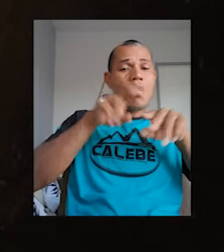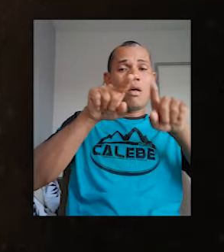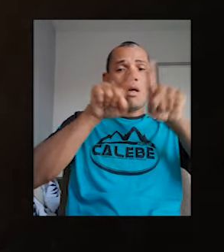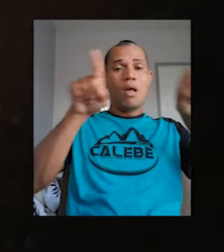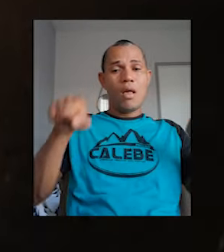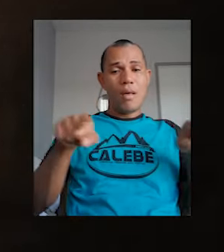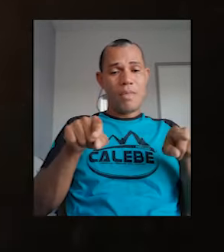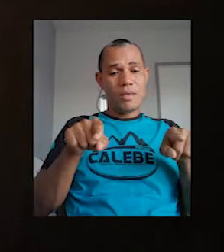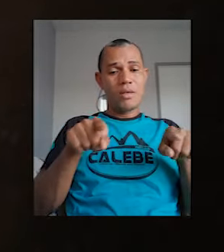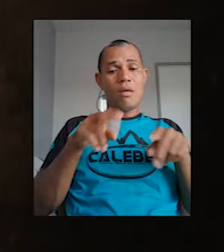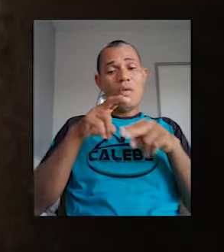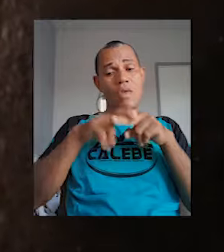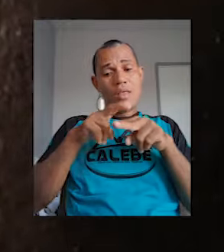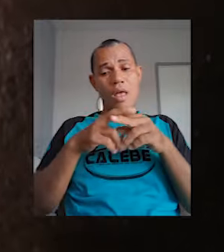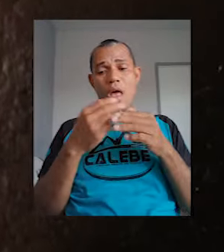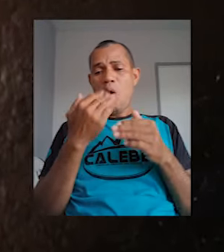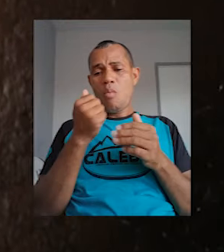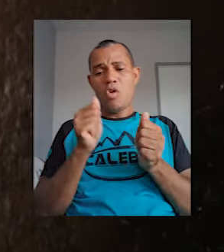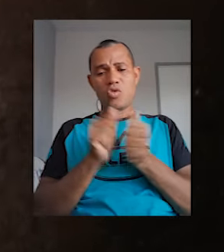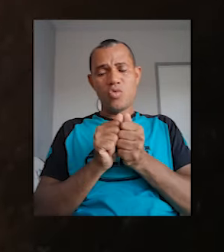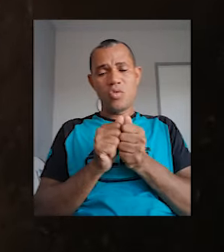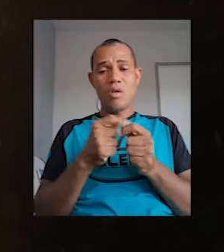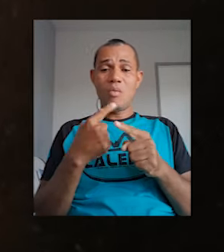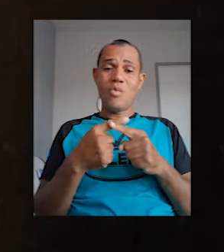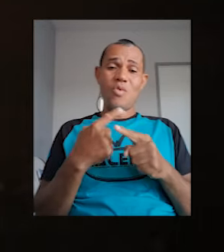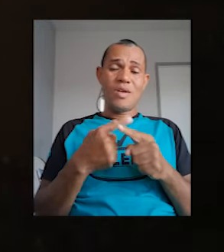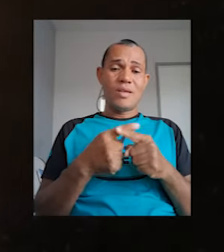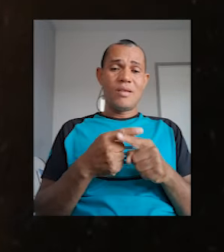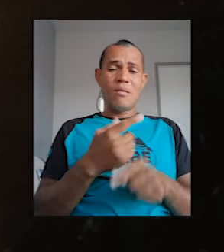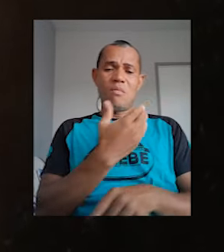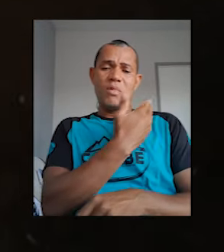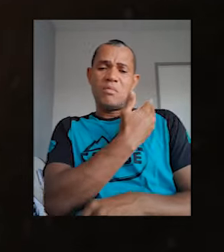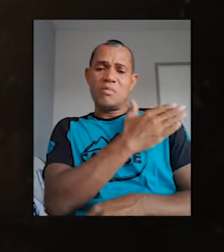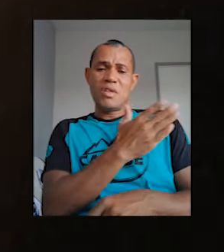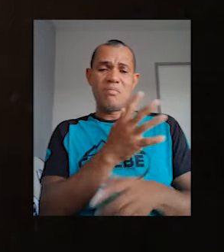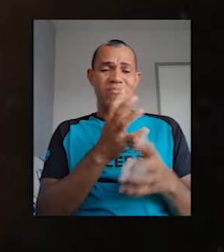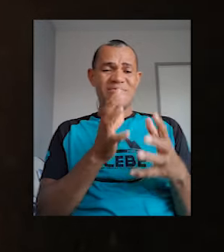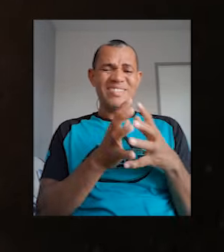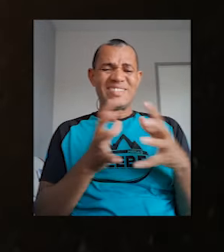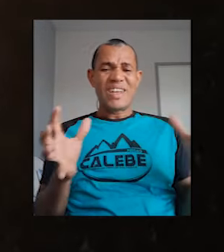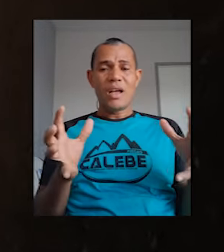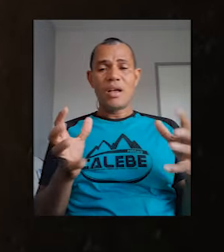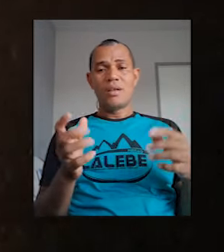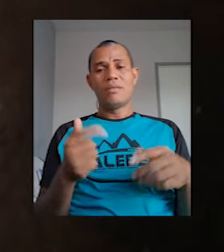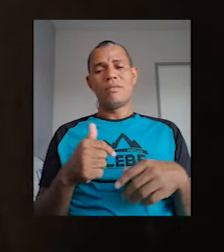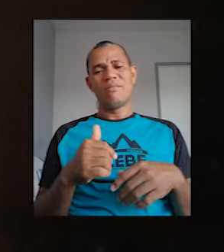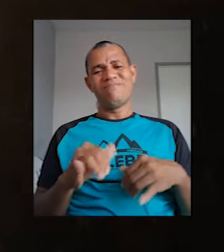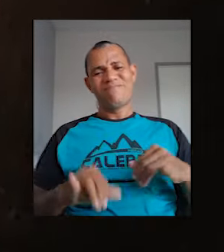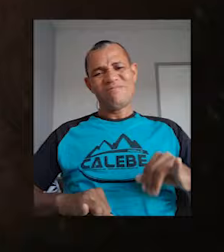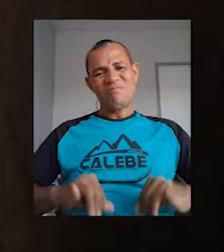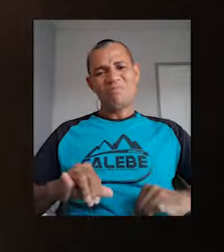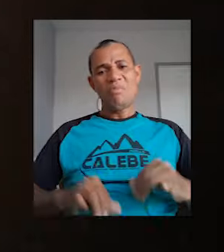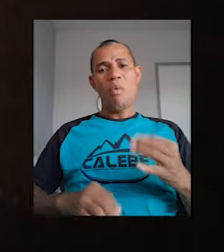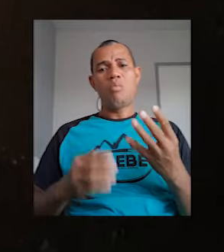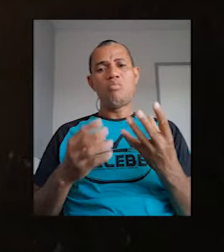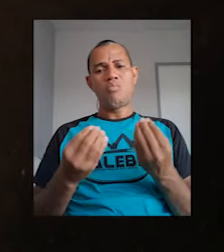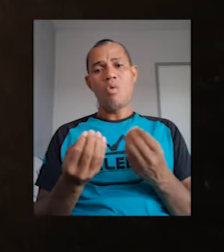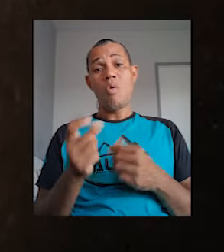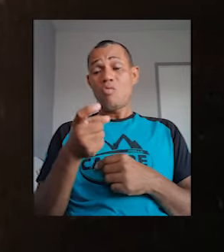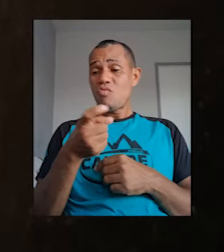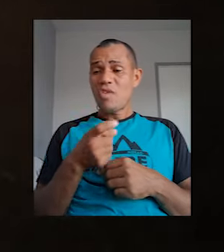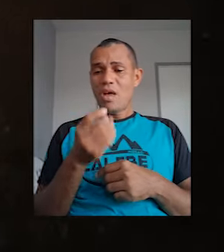entendia aquele tipo de preconceito, não pudesse sentir a dor maior de querer ser